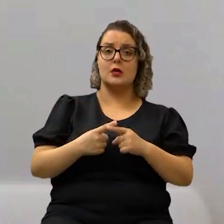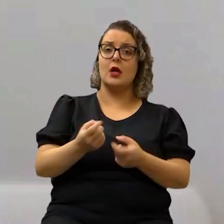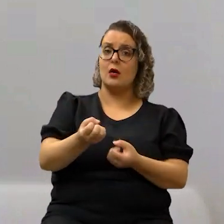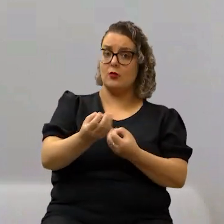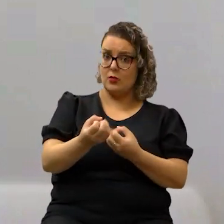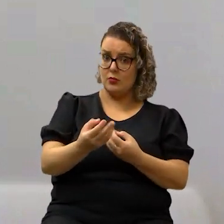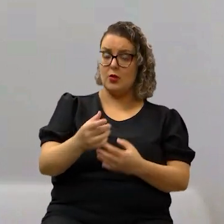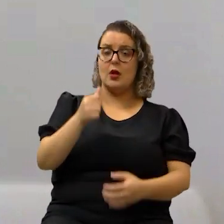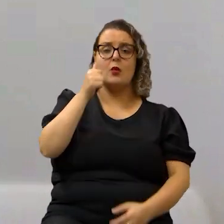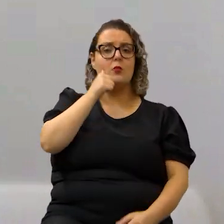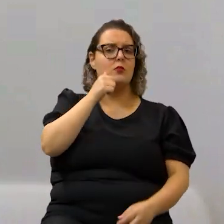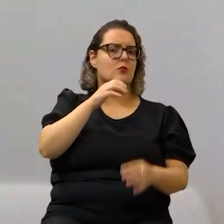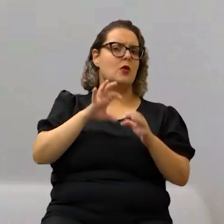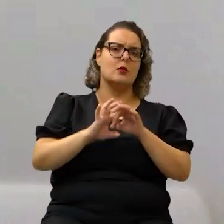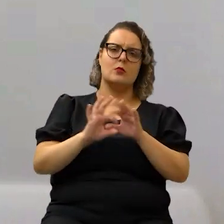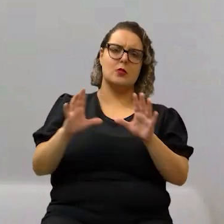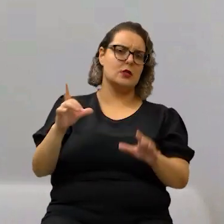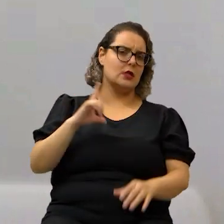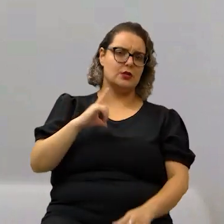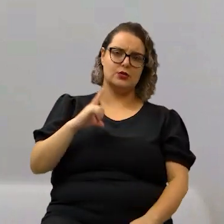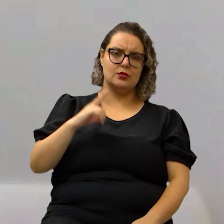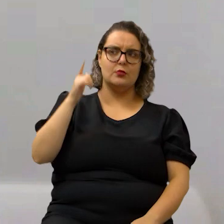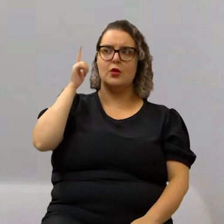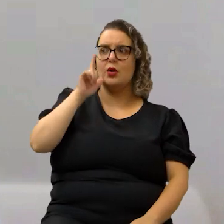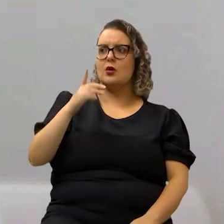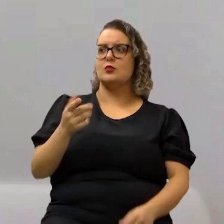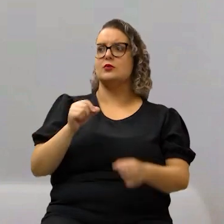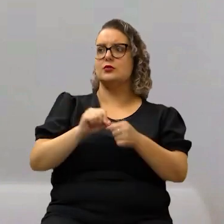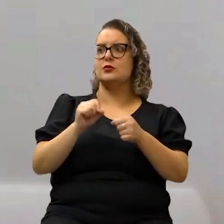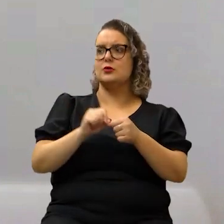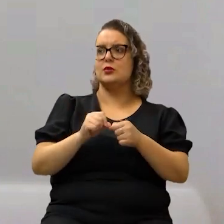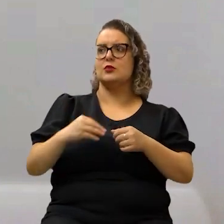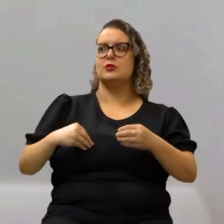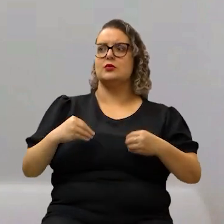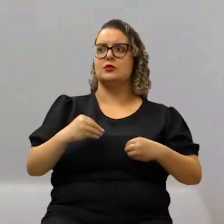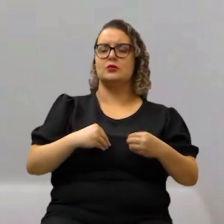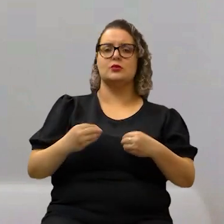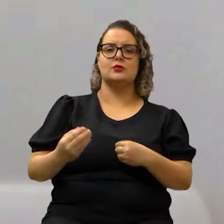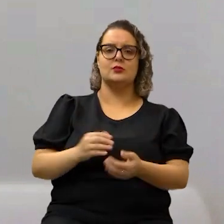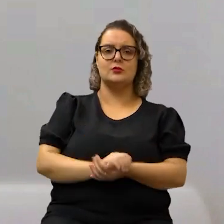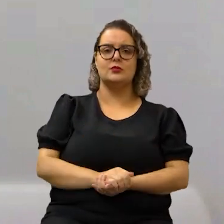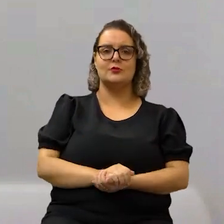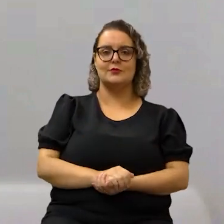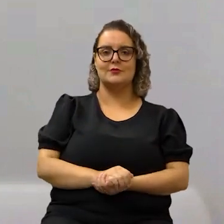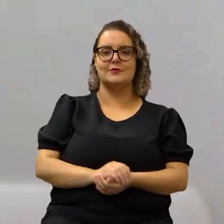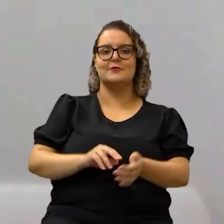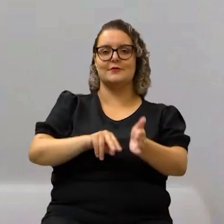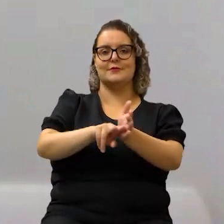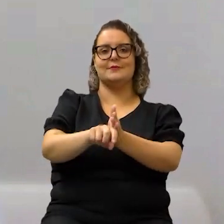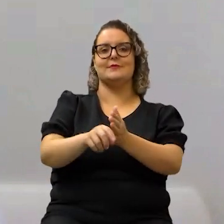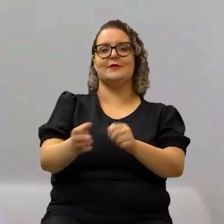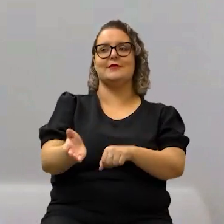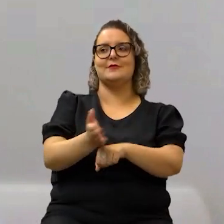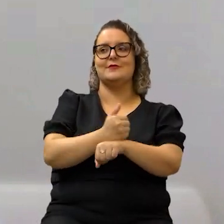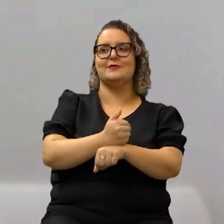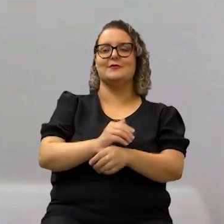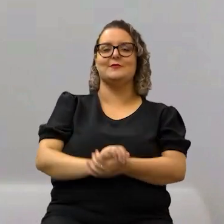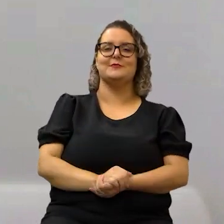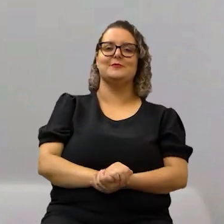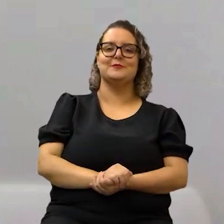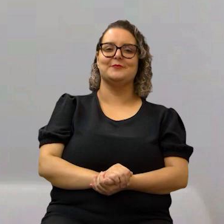da informação, a mulher tem a liberdade para conseguir fazer os seus exames e ter diagnósticos